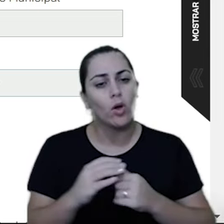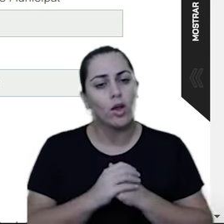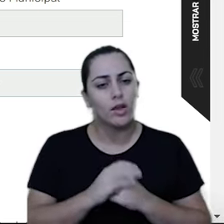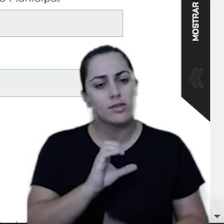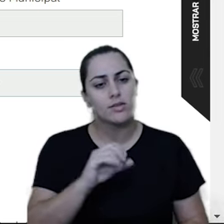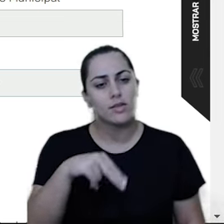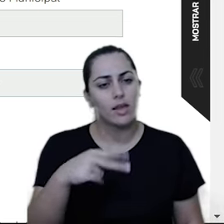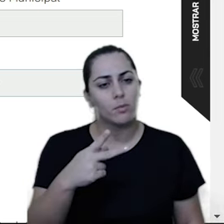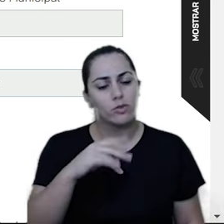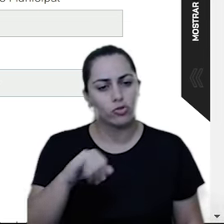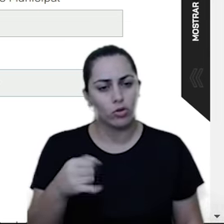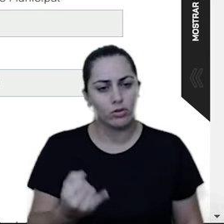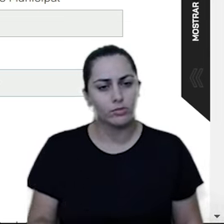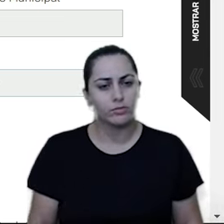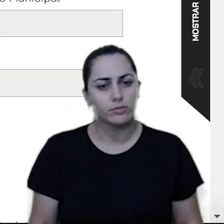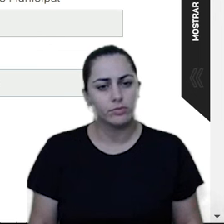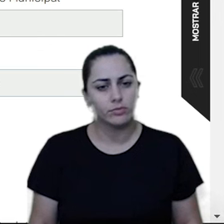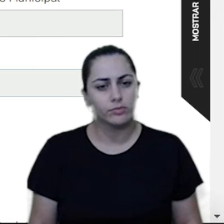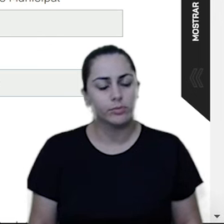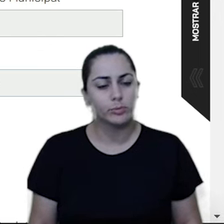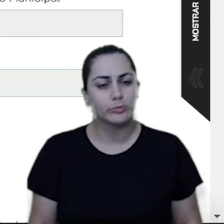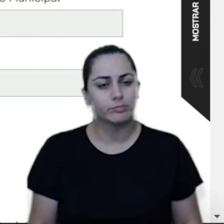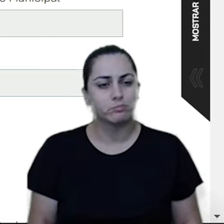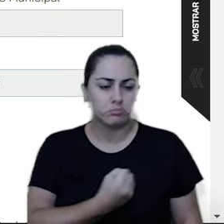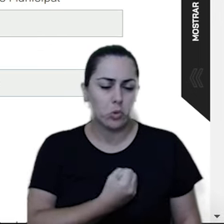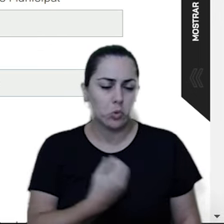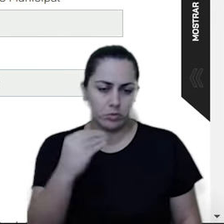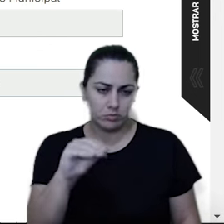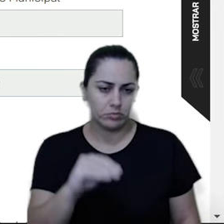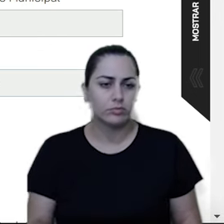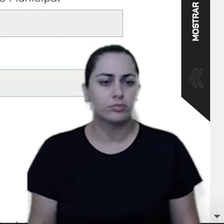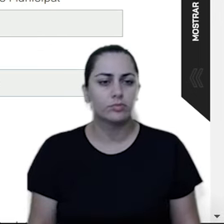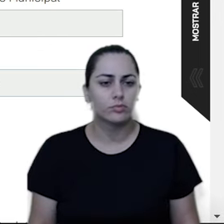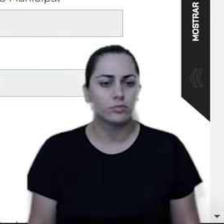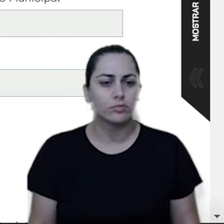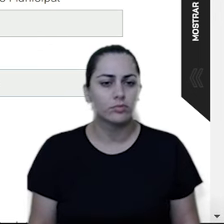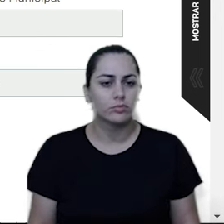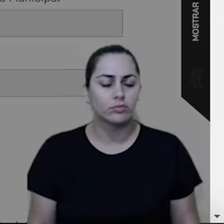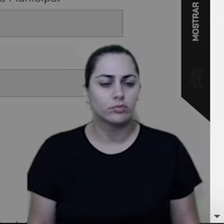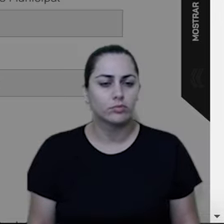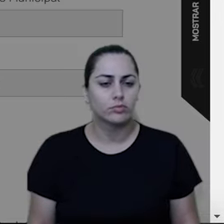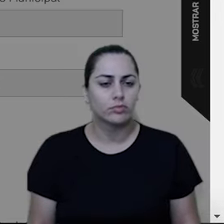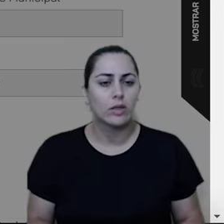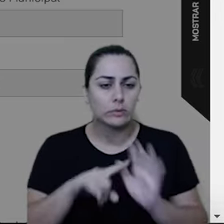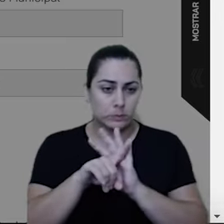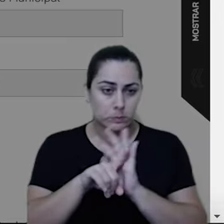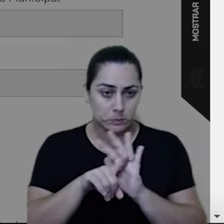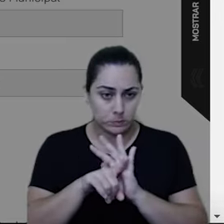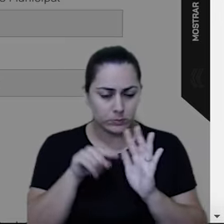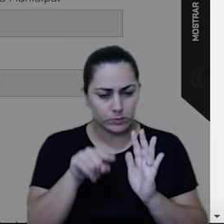nosso CNPJ 28 2 4 5 1000 ao contrário 42 eu venho aqui clico em